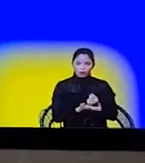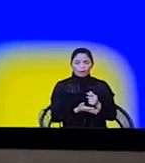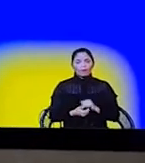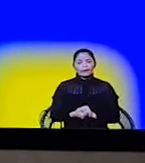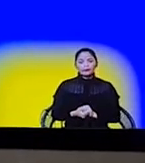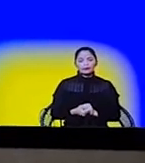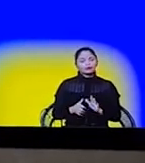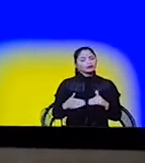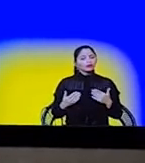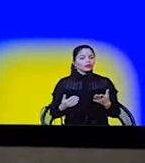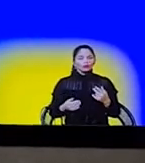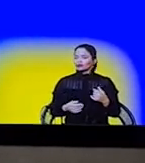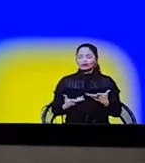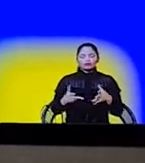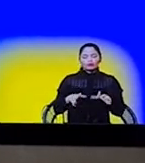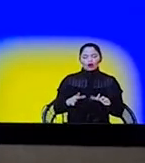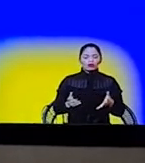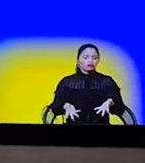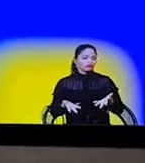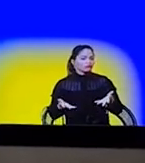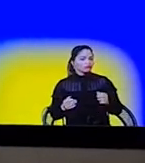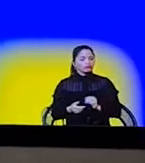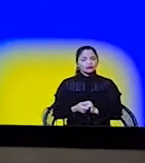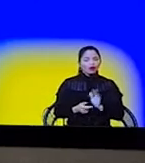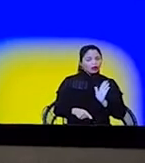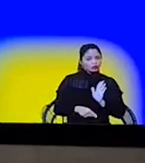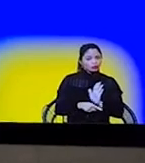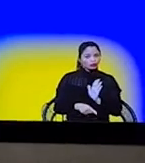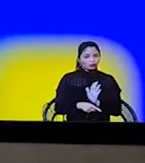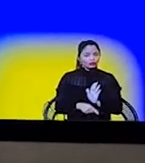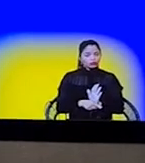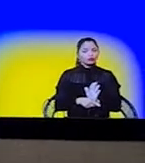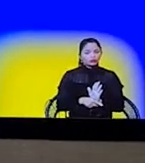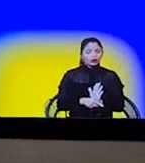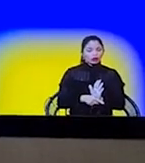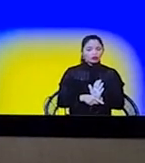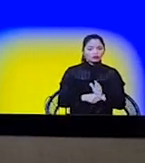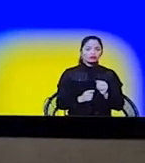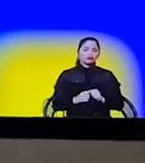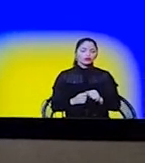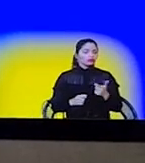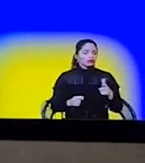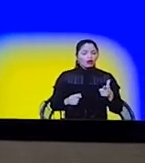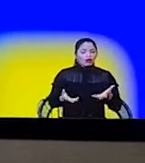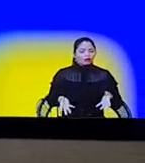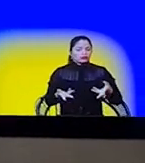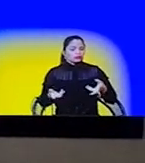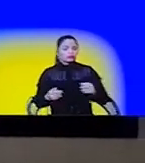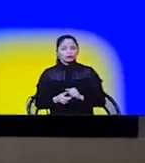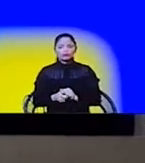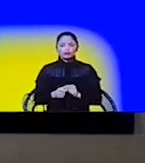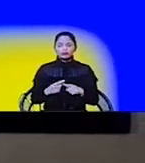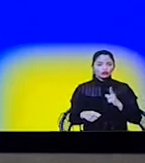E esse tipo de seller a gente não quer incentivar. A gente quer ajudar a ele sair desse cenário, mas a gente não quer incentivar. Então aqui tem uma